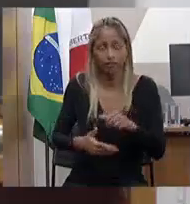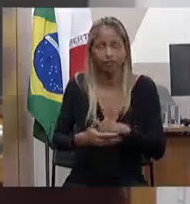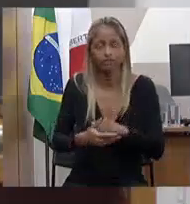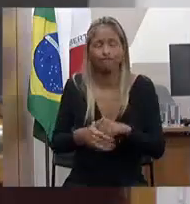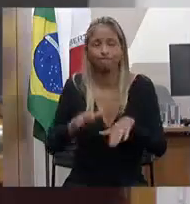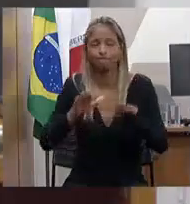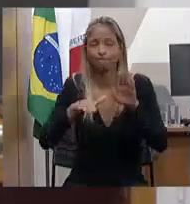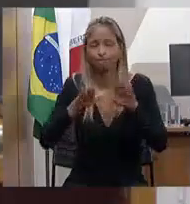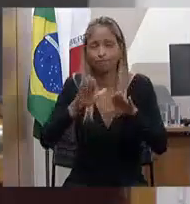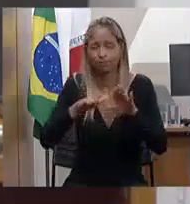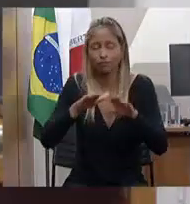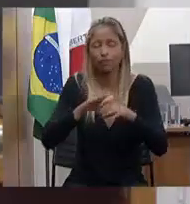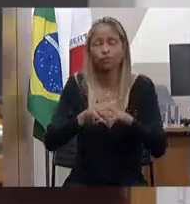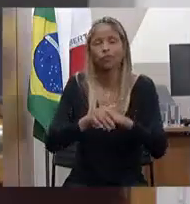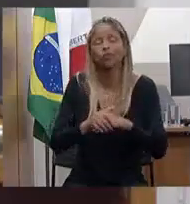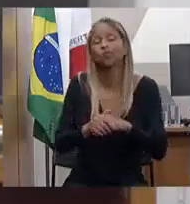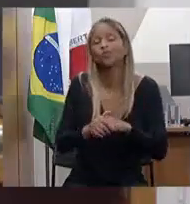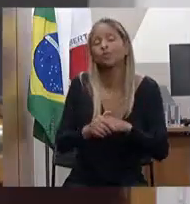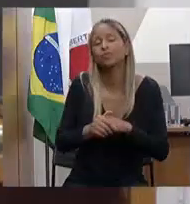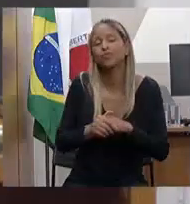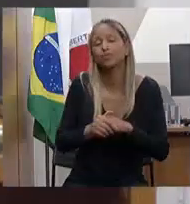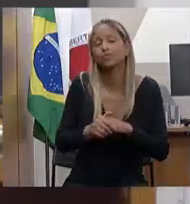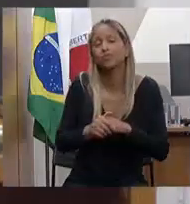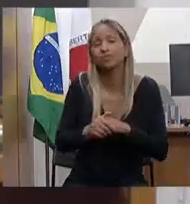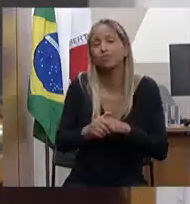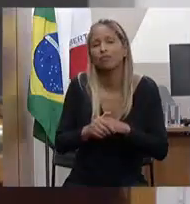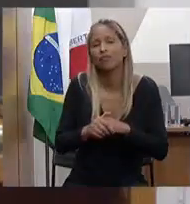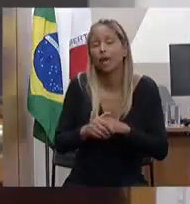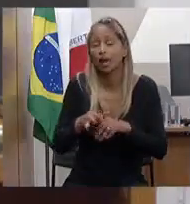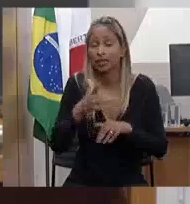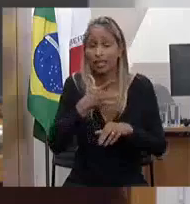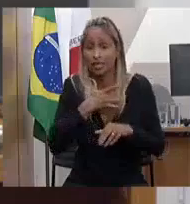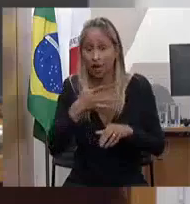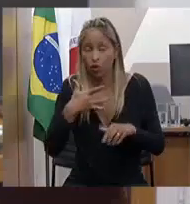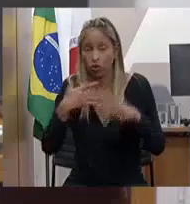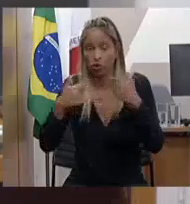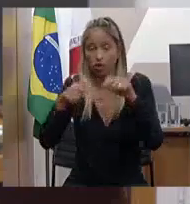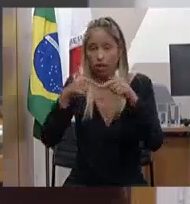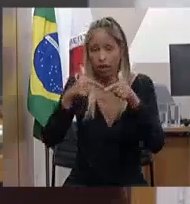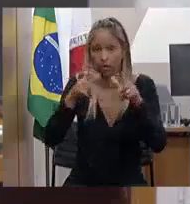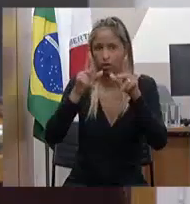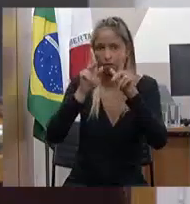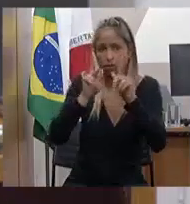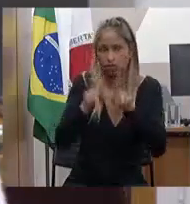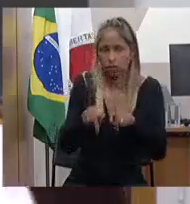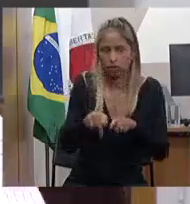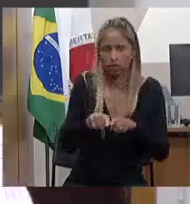talvez é o a questão da saúde do Trabalhador